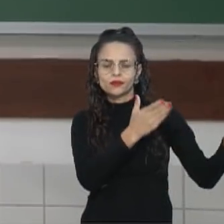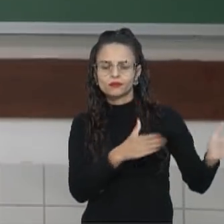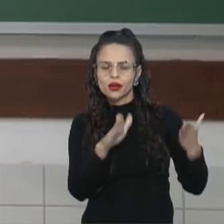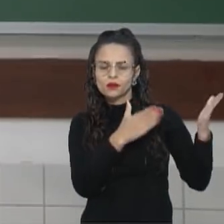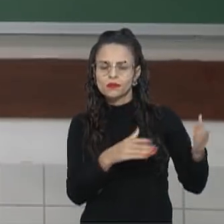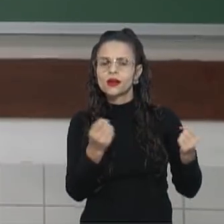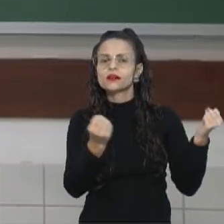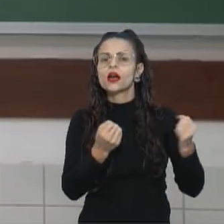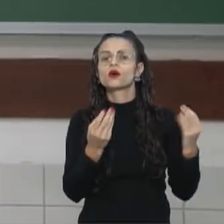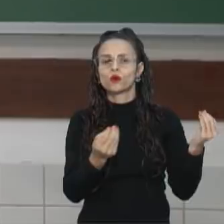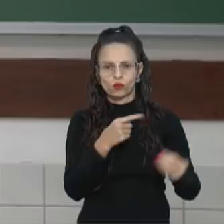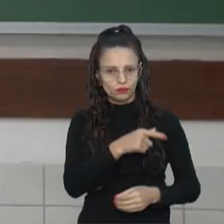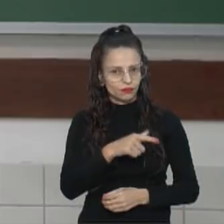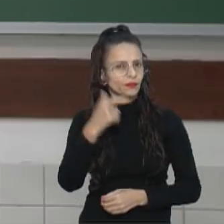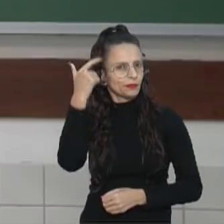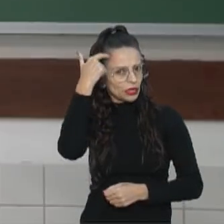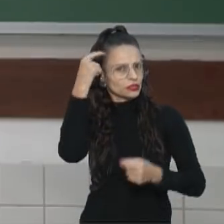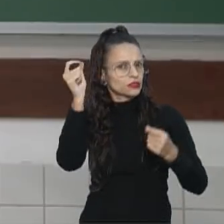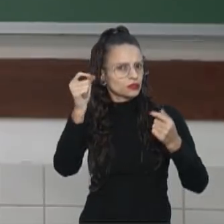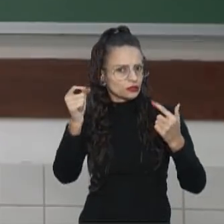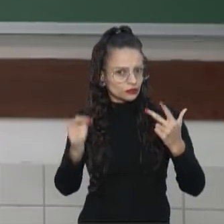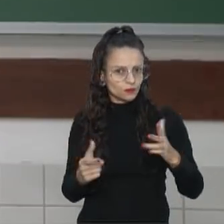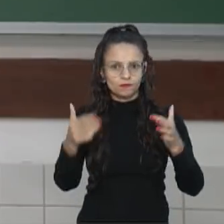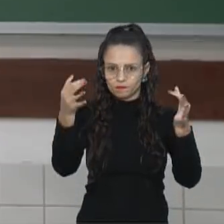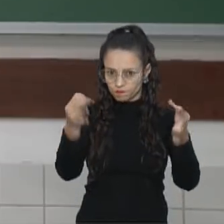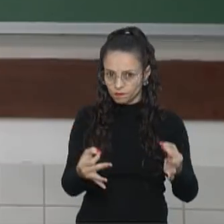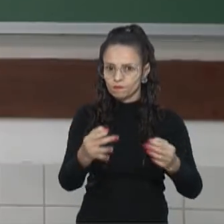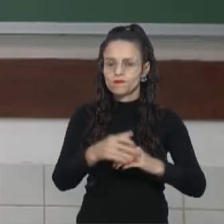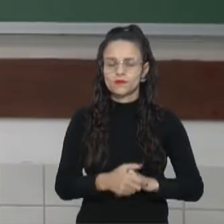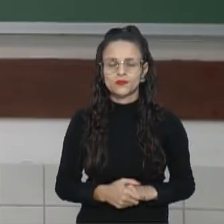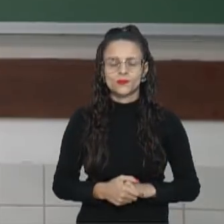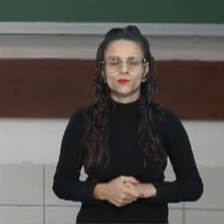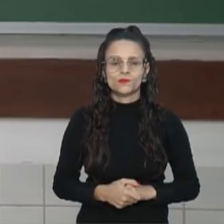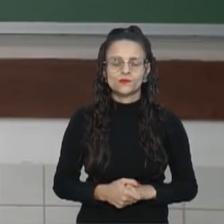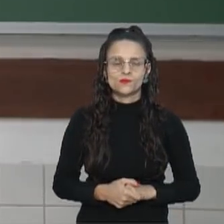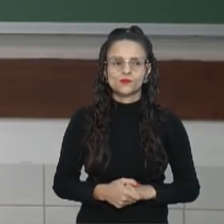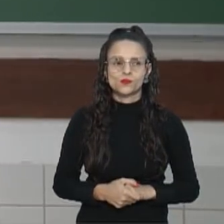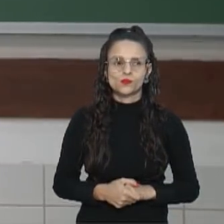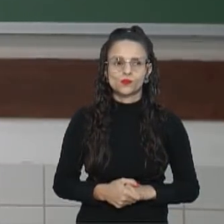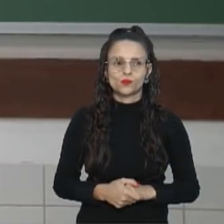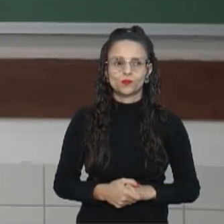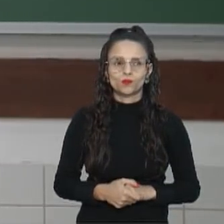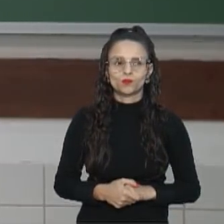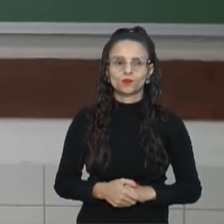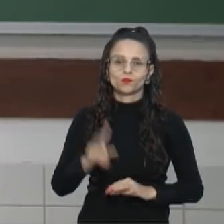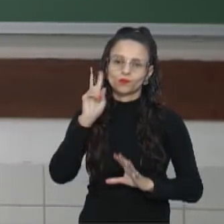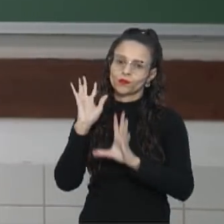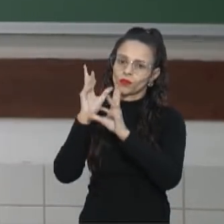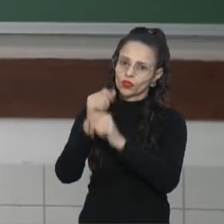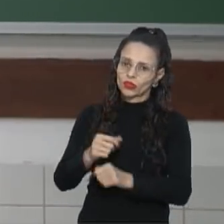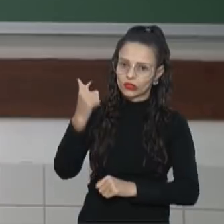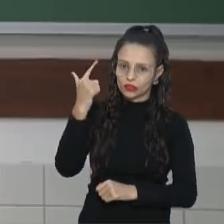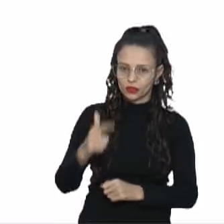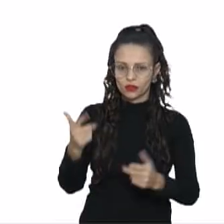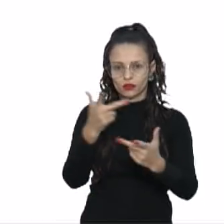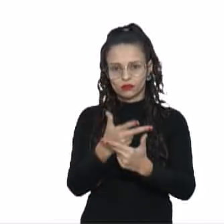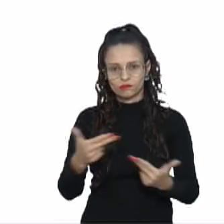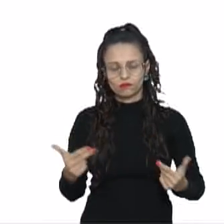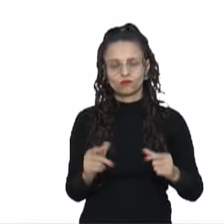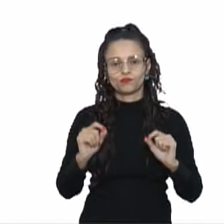maneira? Temos que pensar em tudo isso, correto? Seguindo a aula de hoje de óxidos, relembrando mais uma coisa para